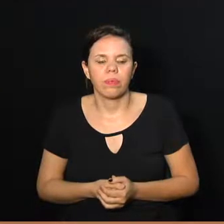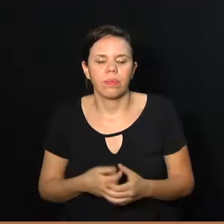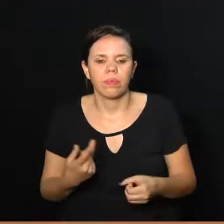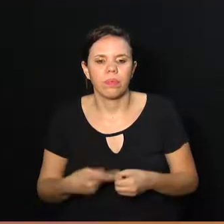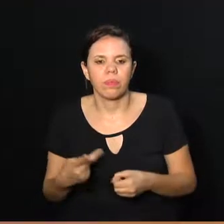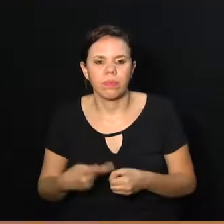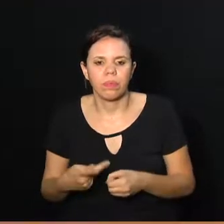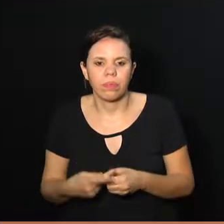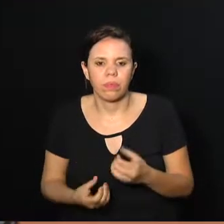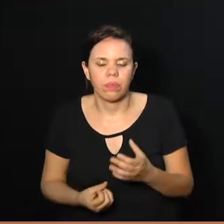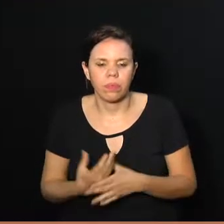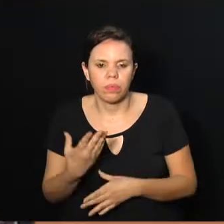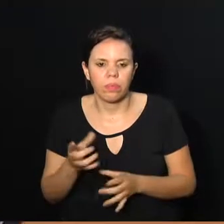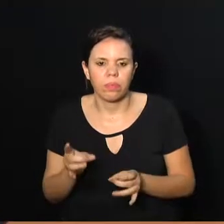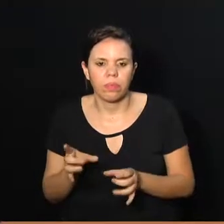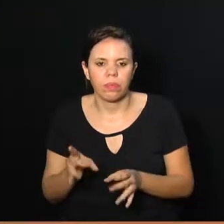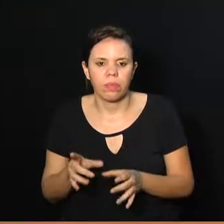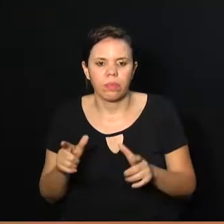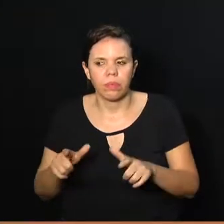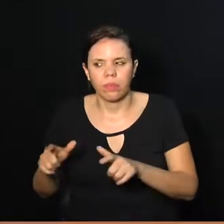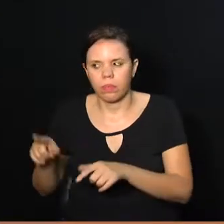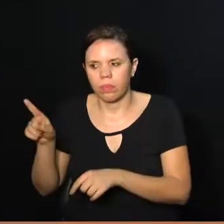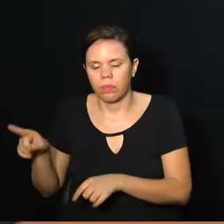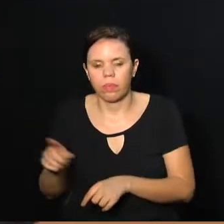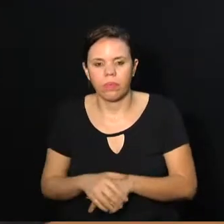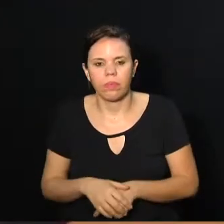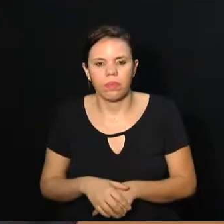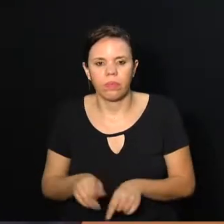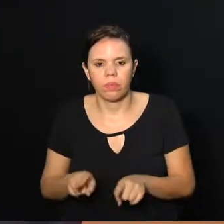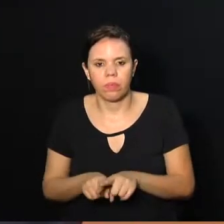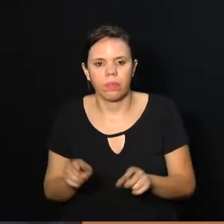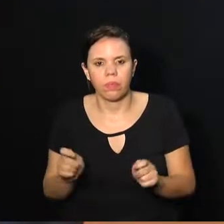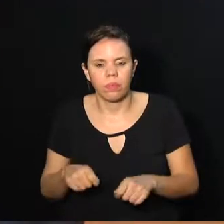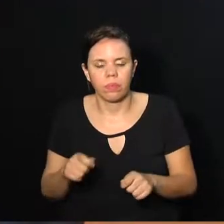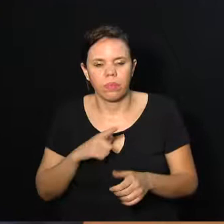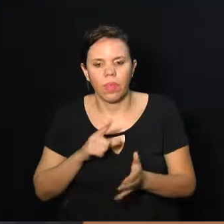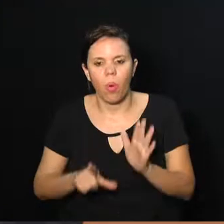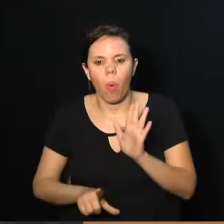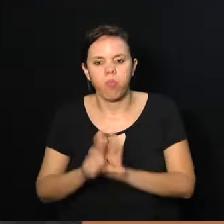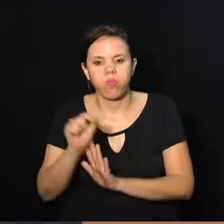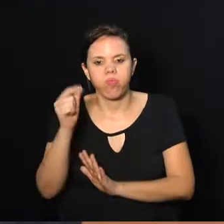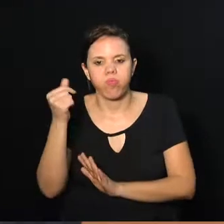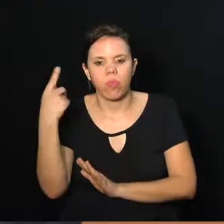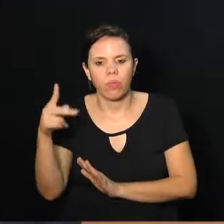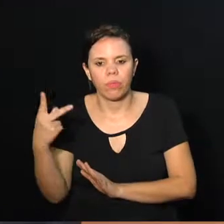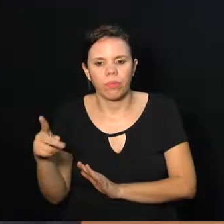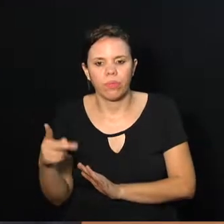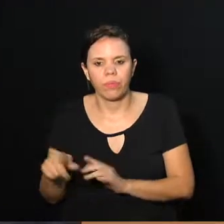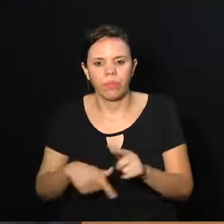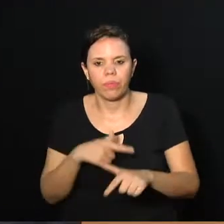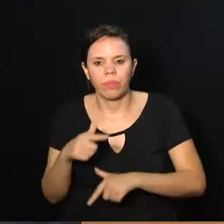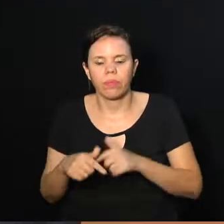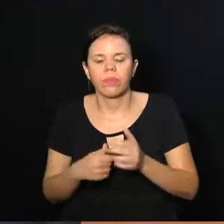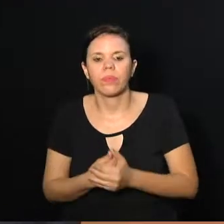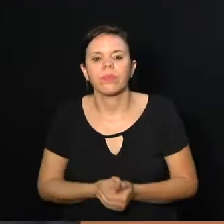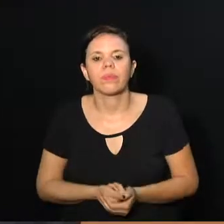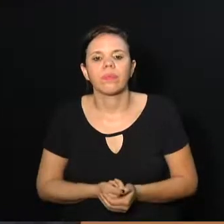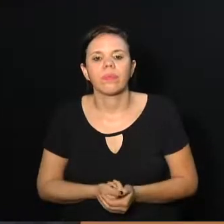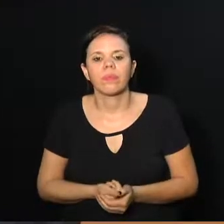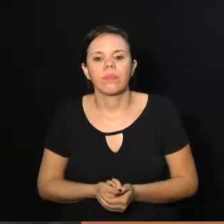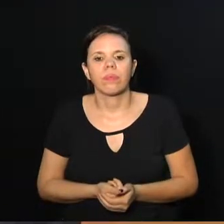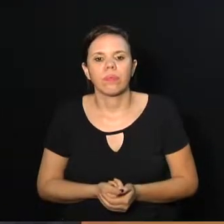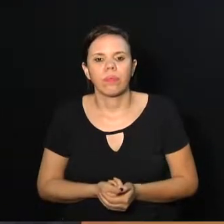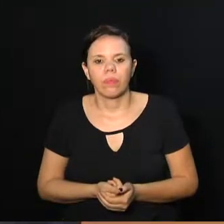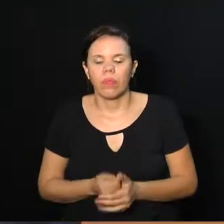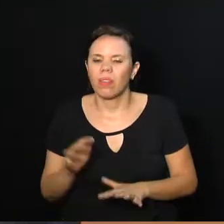produtos para que possam ser vendidos ali no local e assim eles poderem ter uma renda. Então seria um trabalho assim